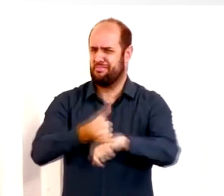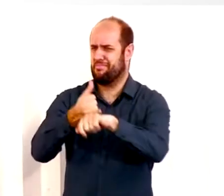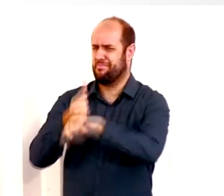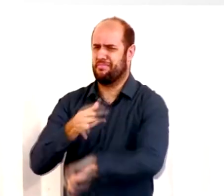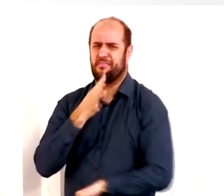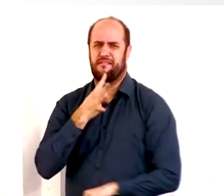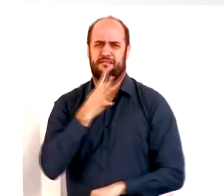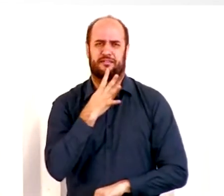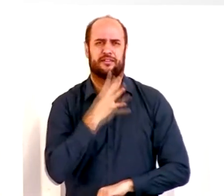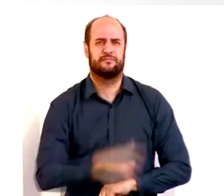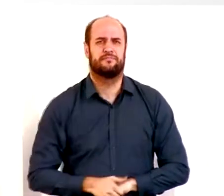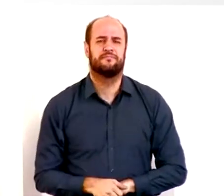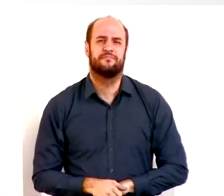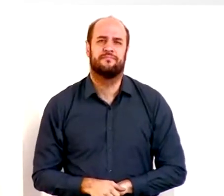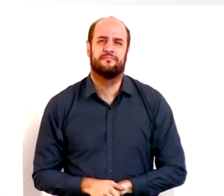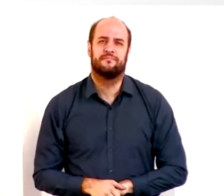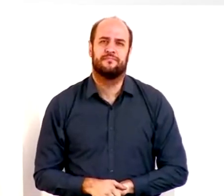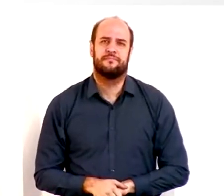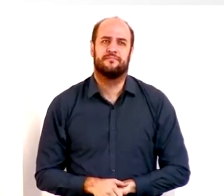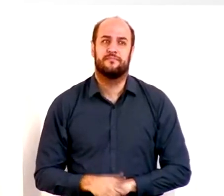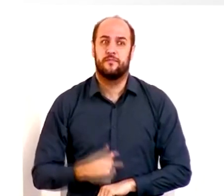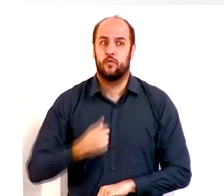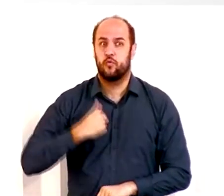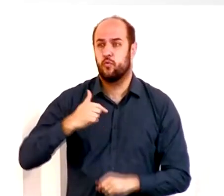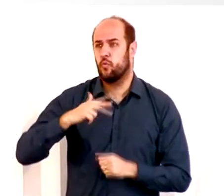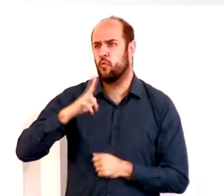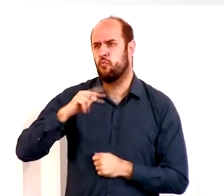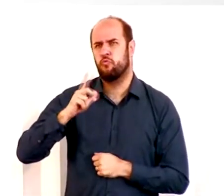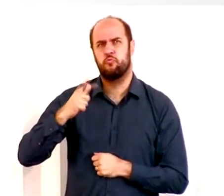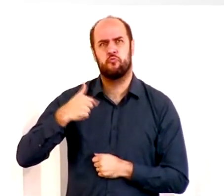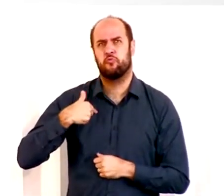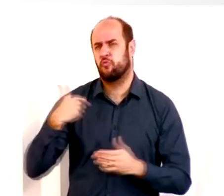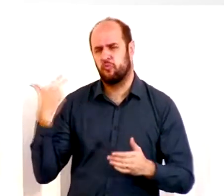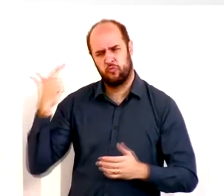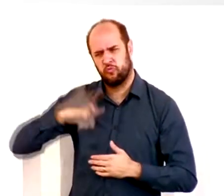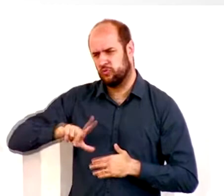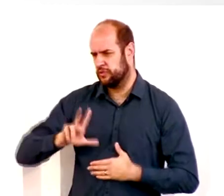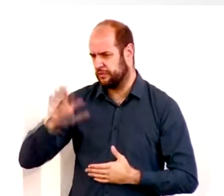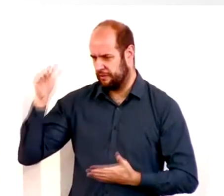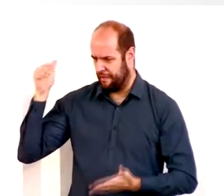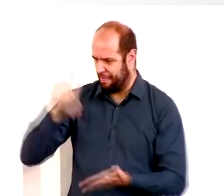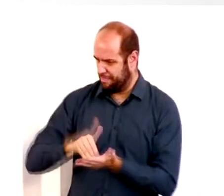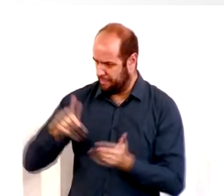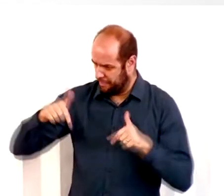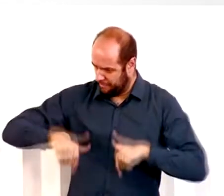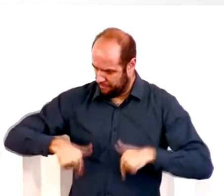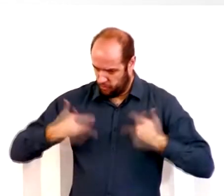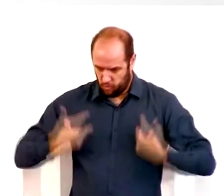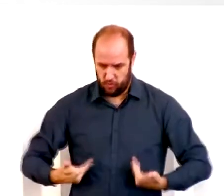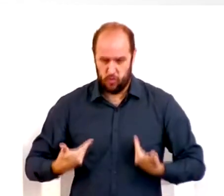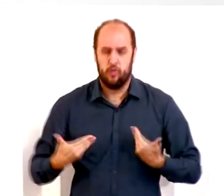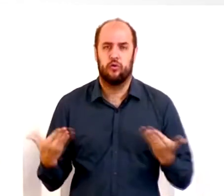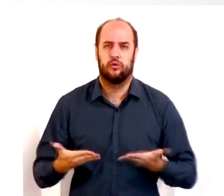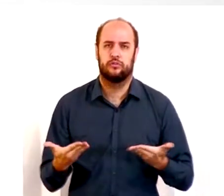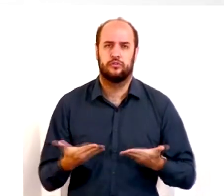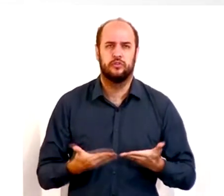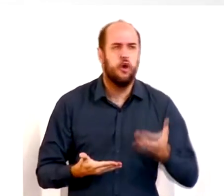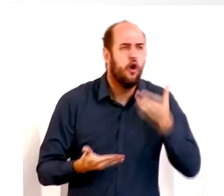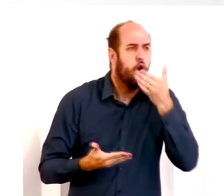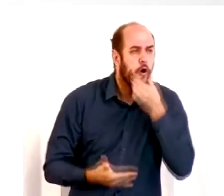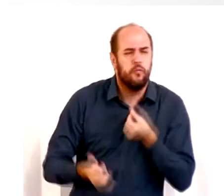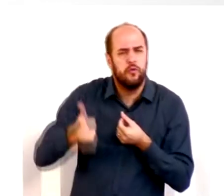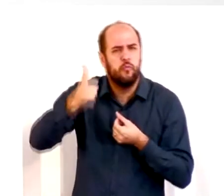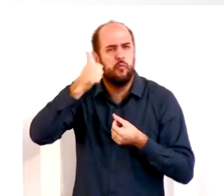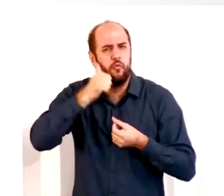conheci. Meus irmãos, eu jamais teria chegado até aqui, não fosse homens e mulheres